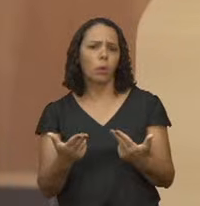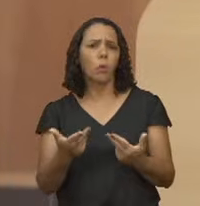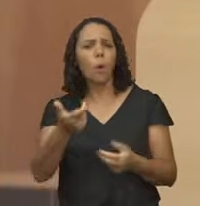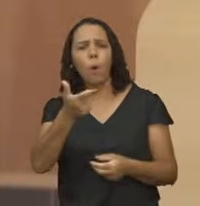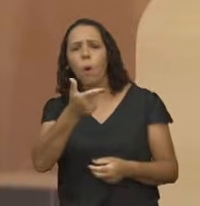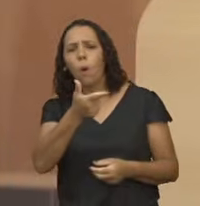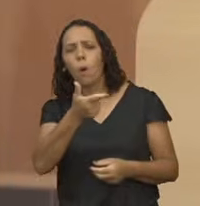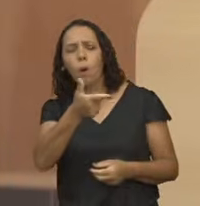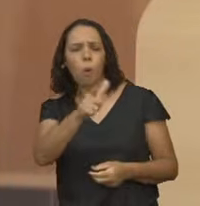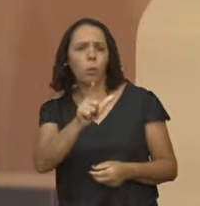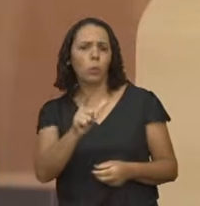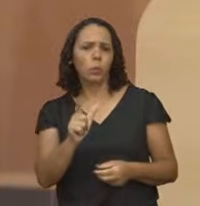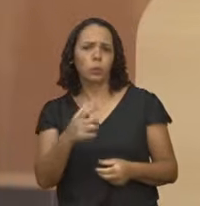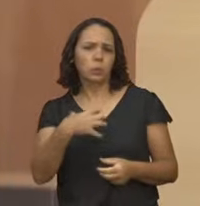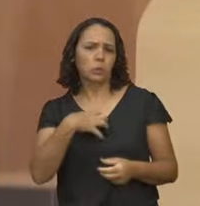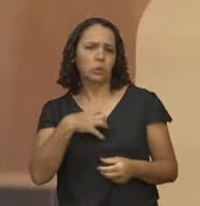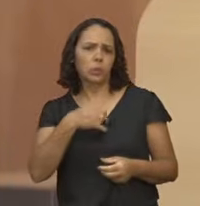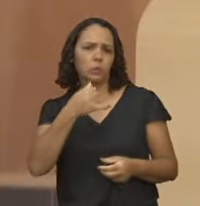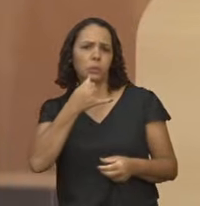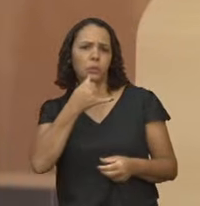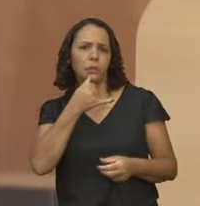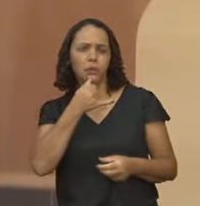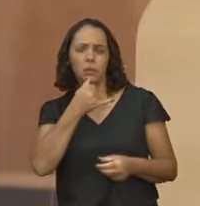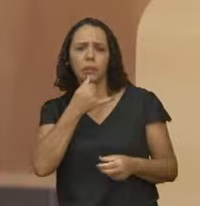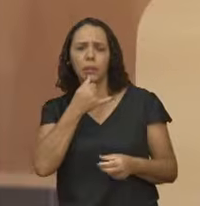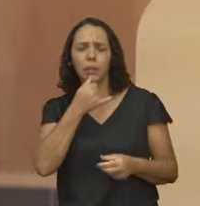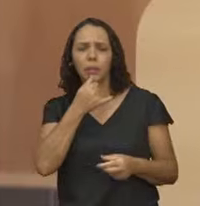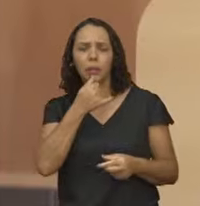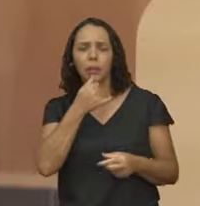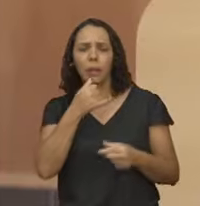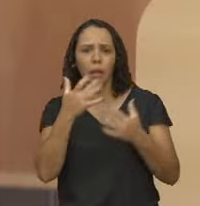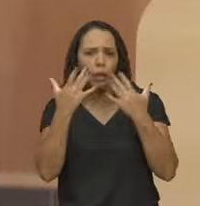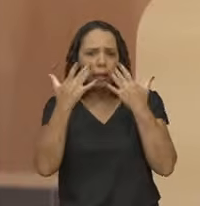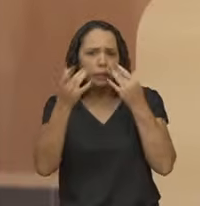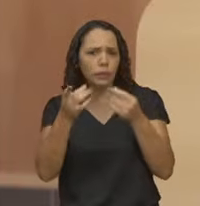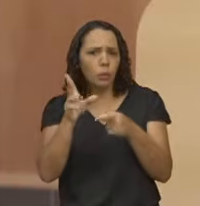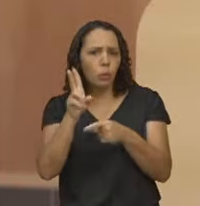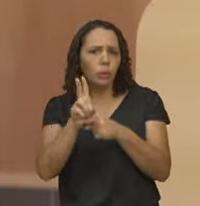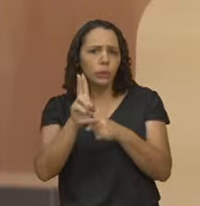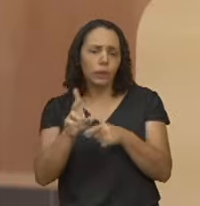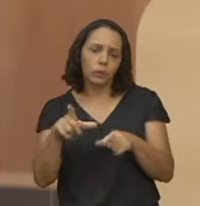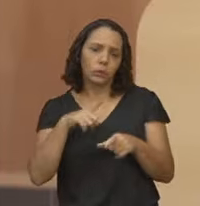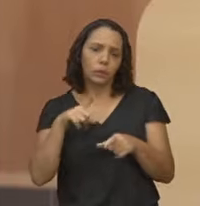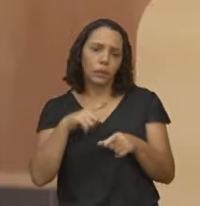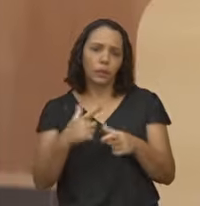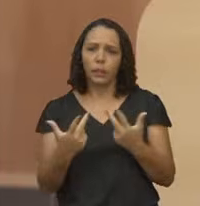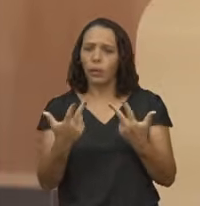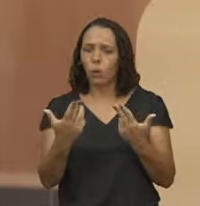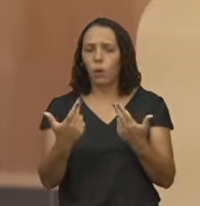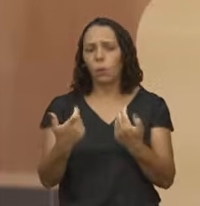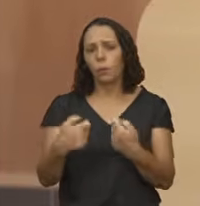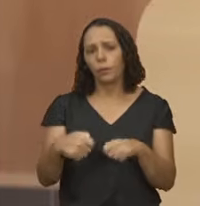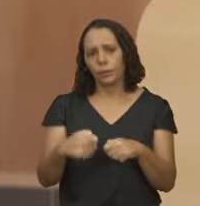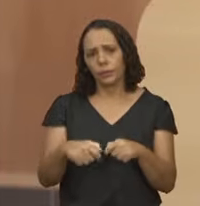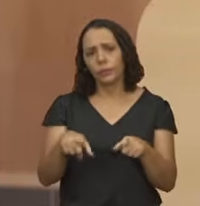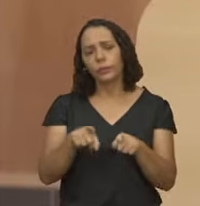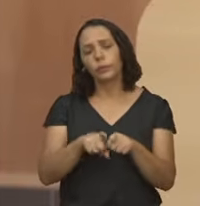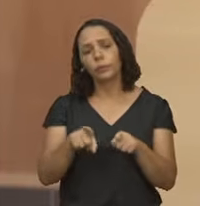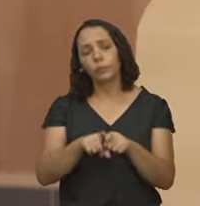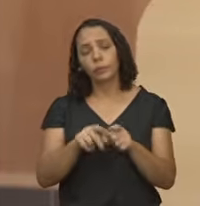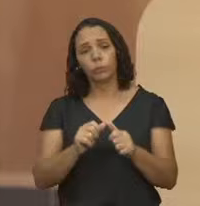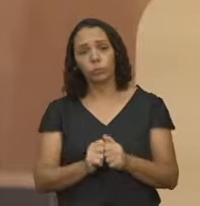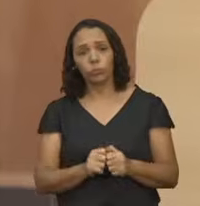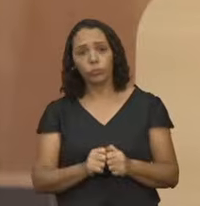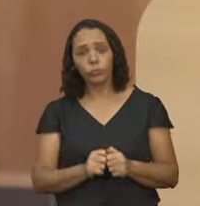outros lutos e outras situações a gente dá atenção, a gente já começa a enxergar algumas coisas que podem acontecer, né? Depois de um